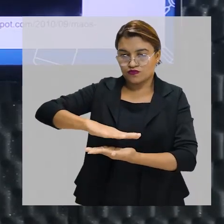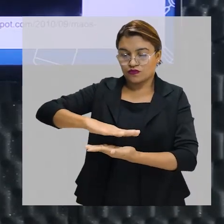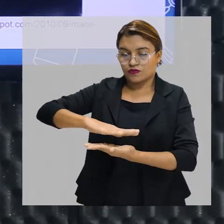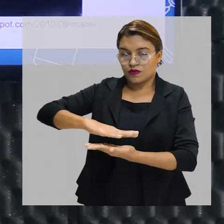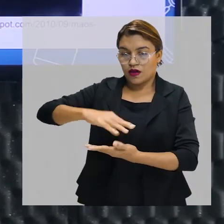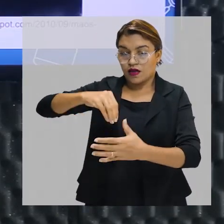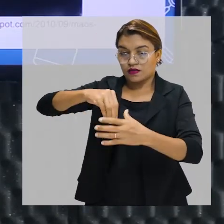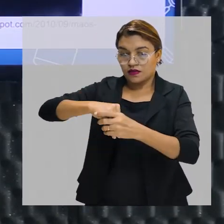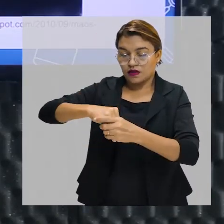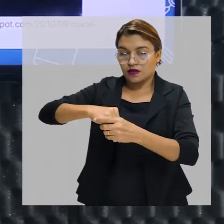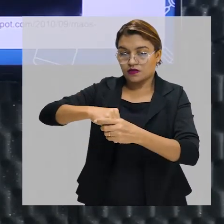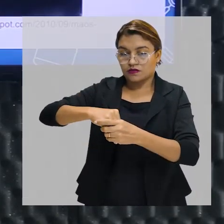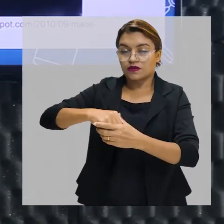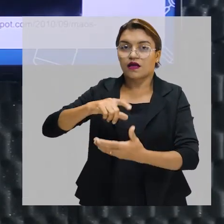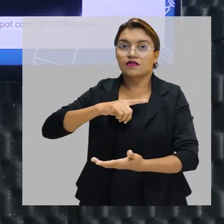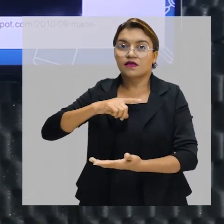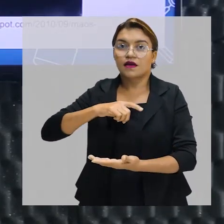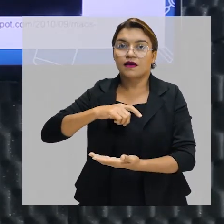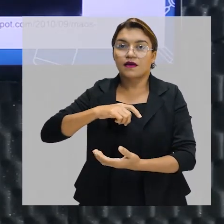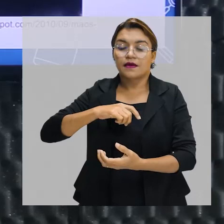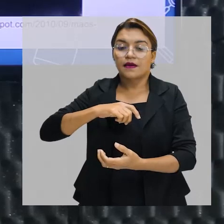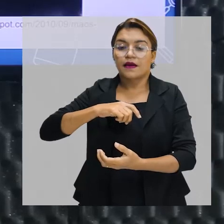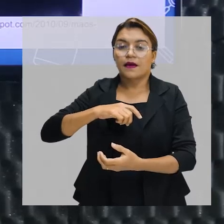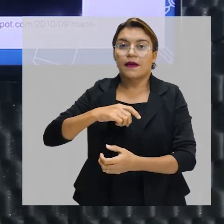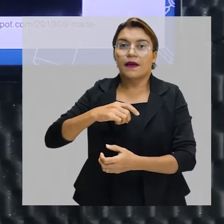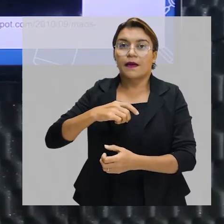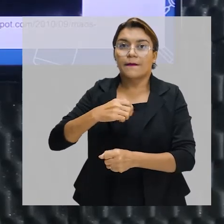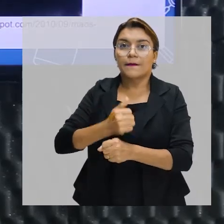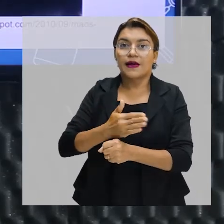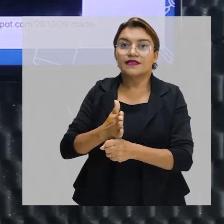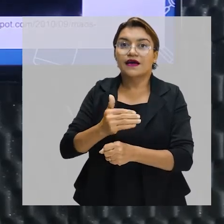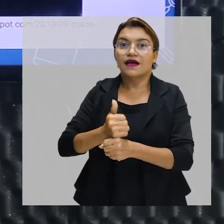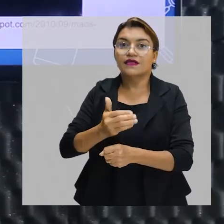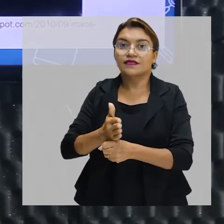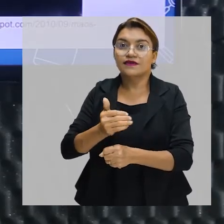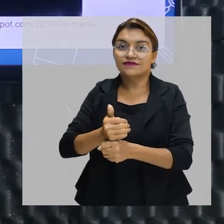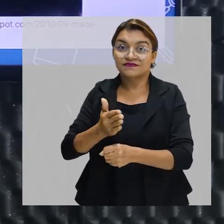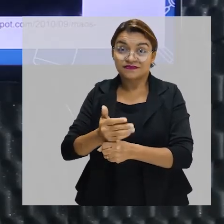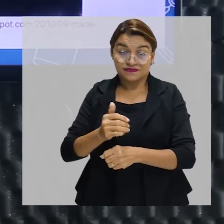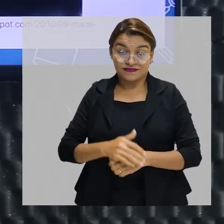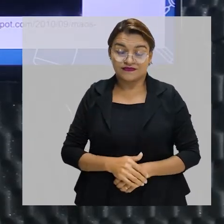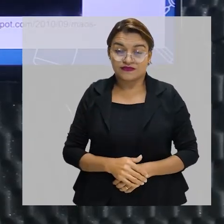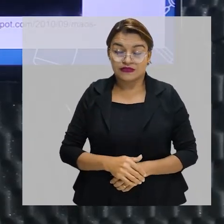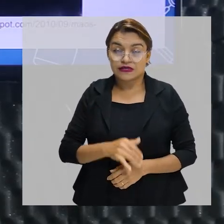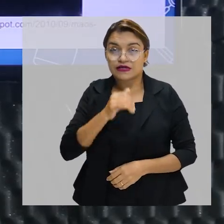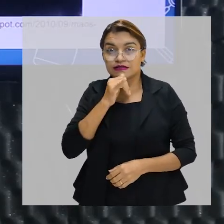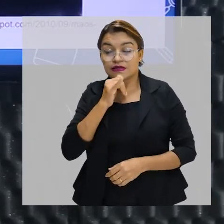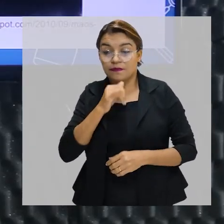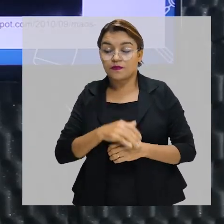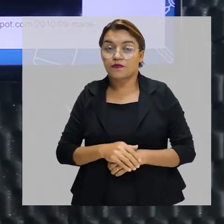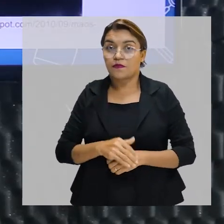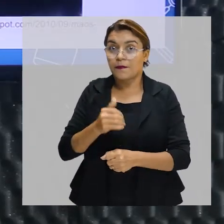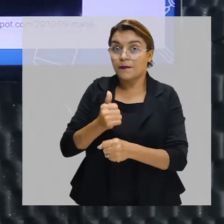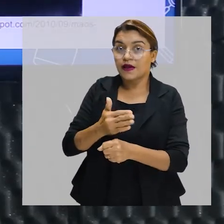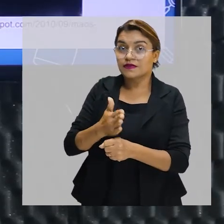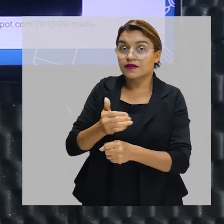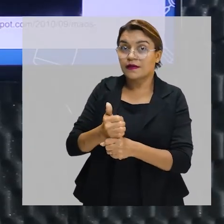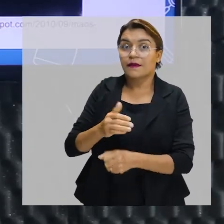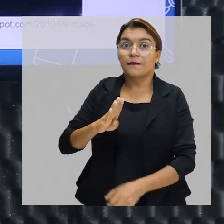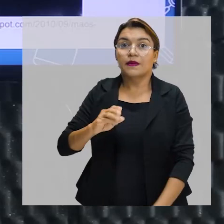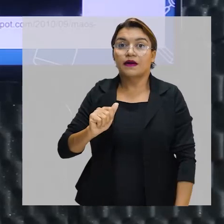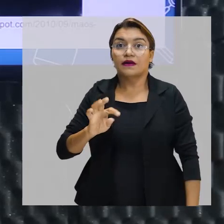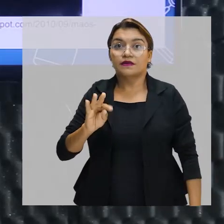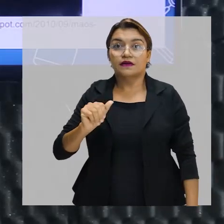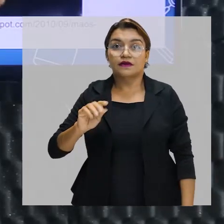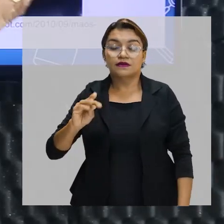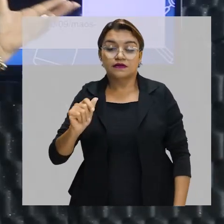dentro das mãos, batatas. Lembrando que a batata, ela é resultado de